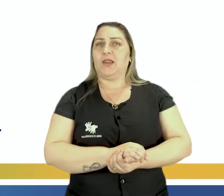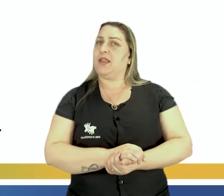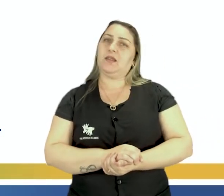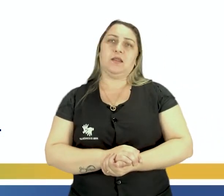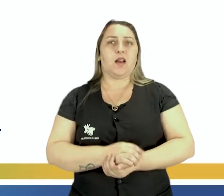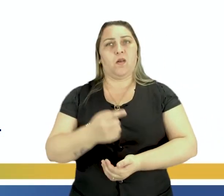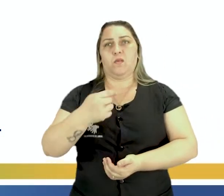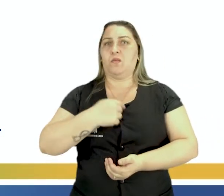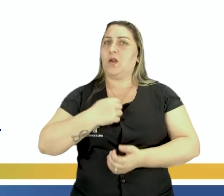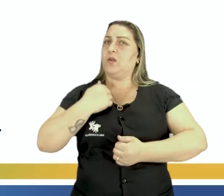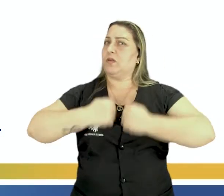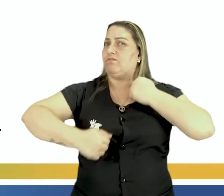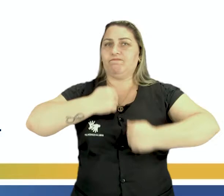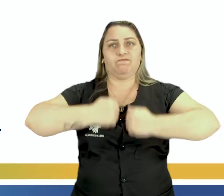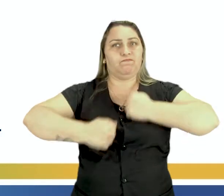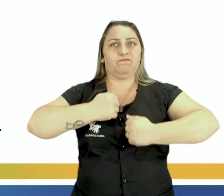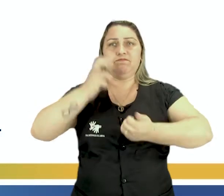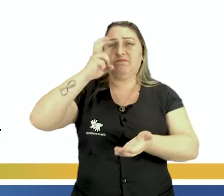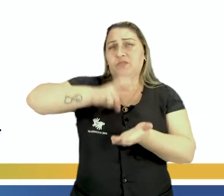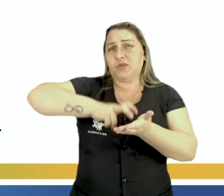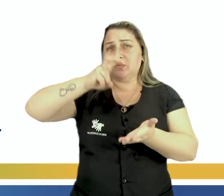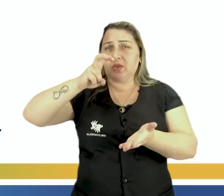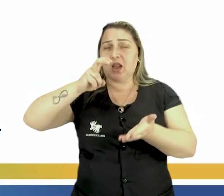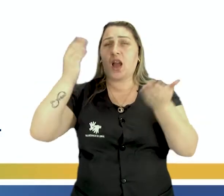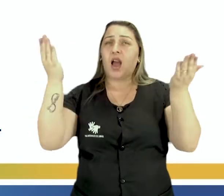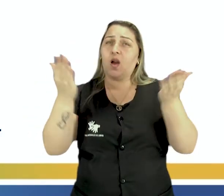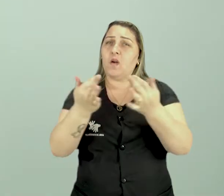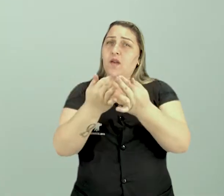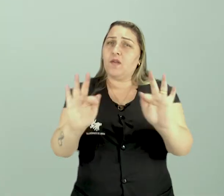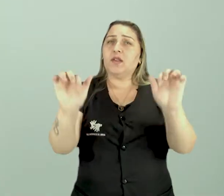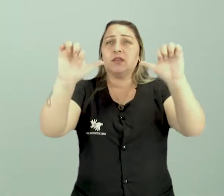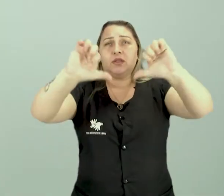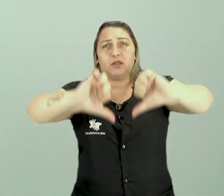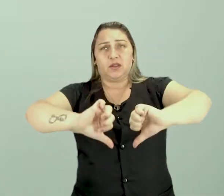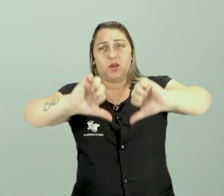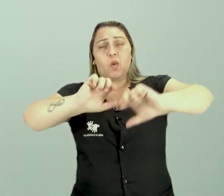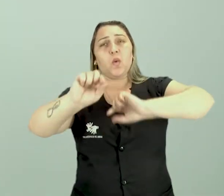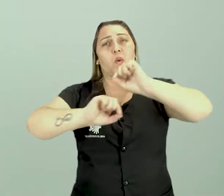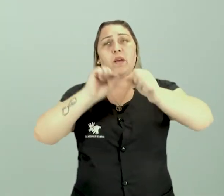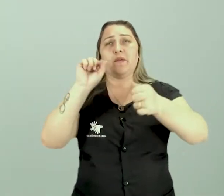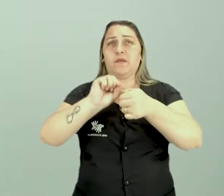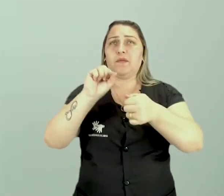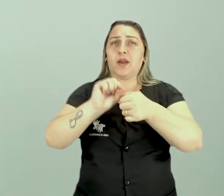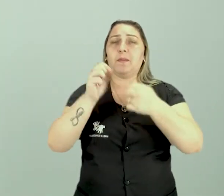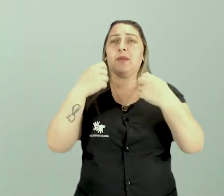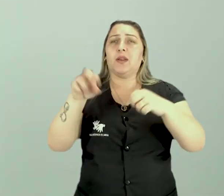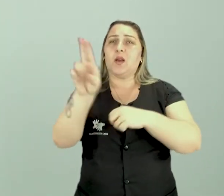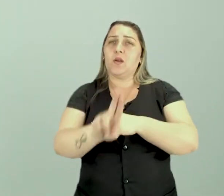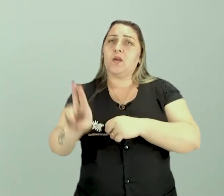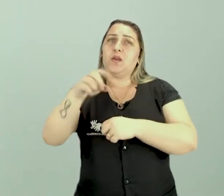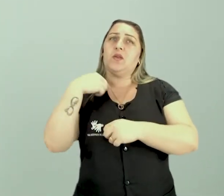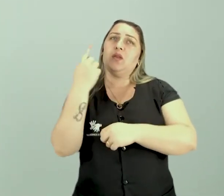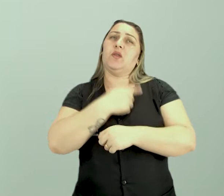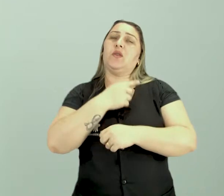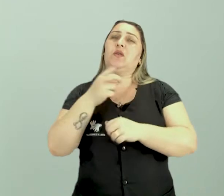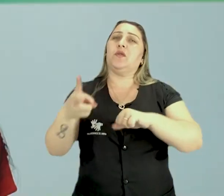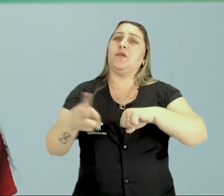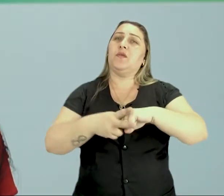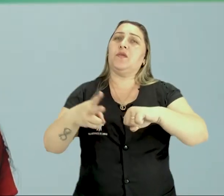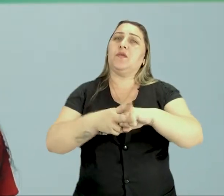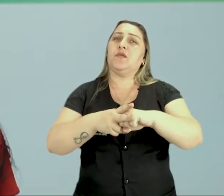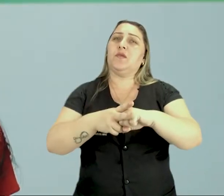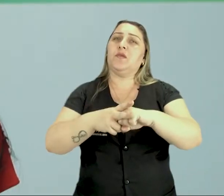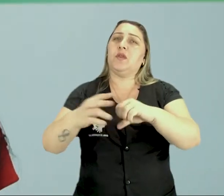eu não tomo banho pela manhã. Então, agora, como é uma frase negativa, o que a gente faz? Precisa usar o nosso verbo auxiliar na